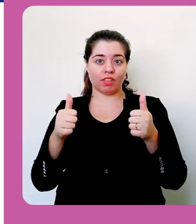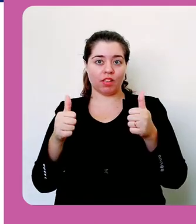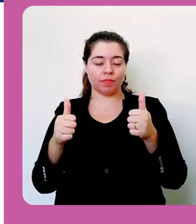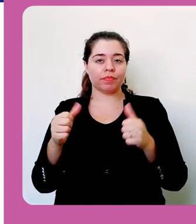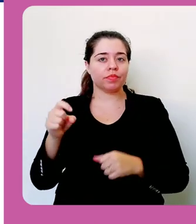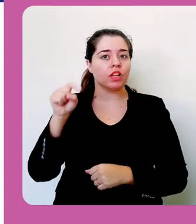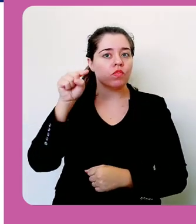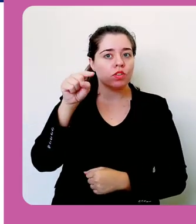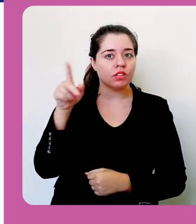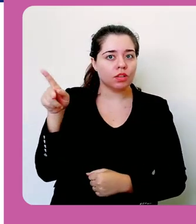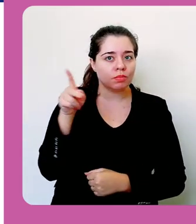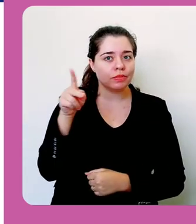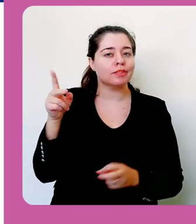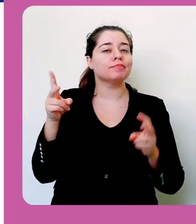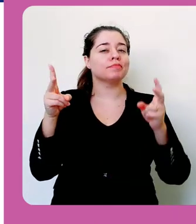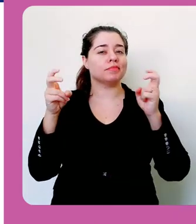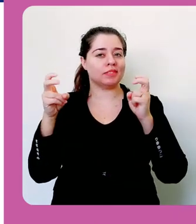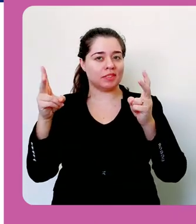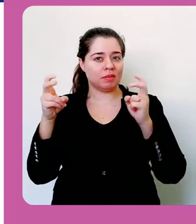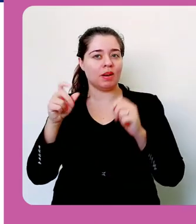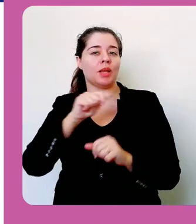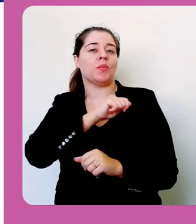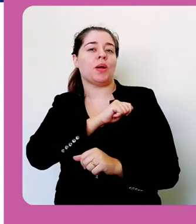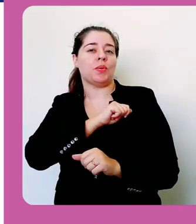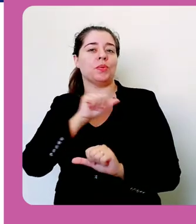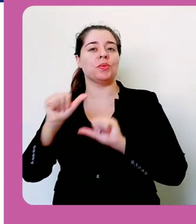você realmente quer que o aluno